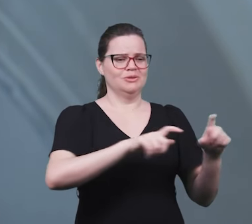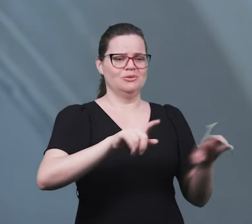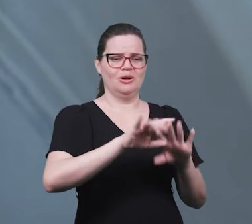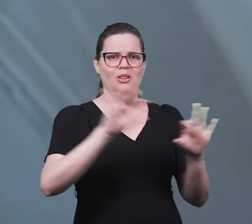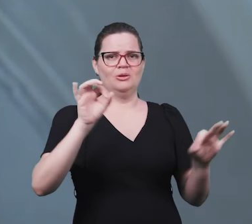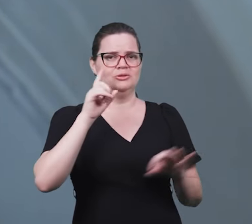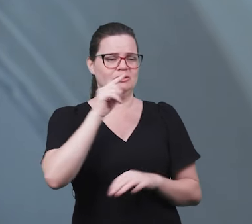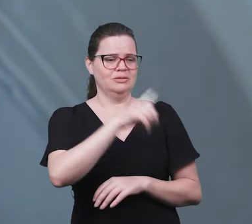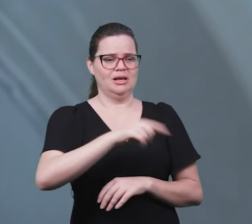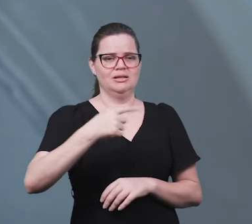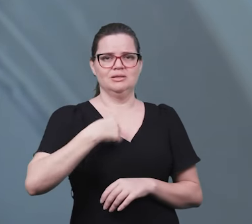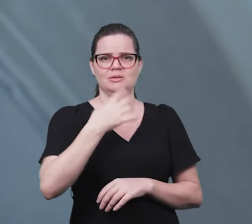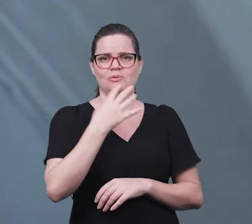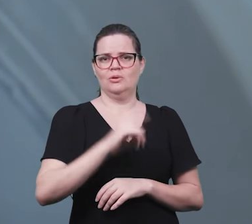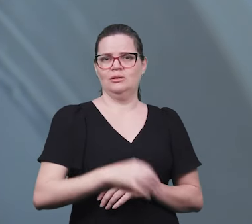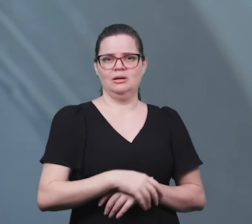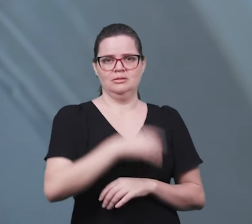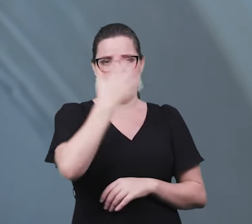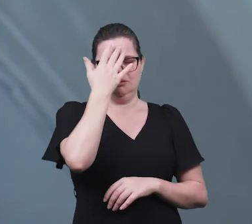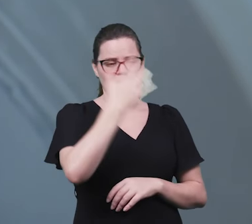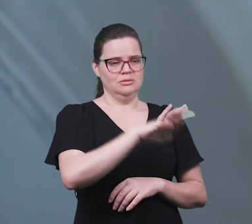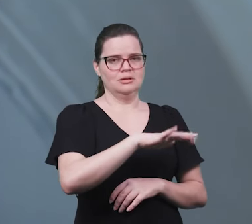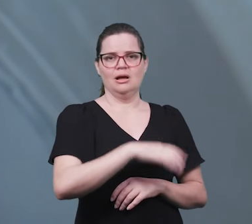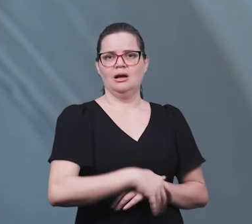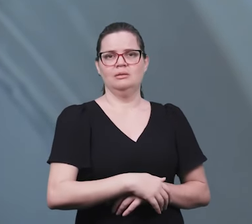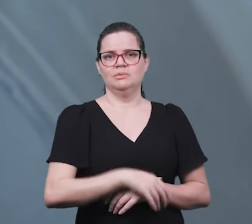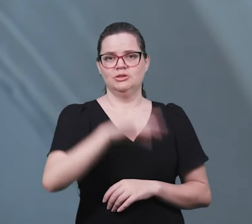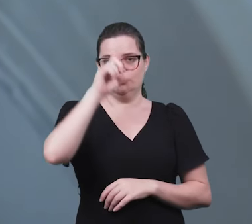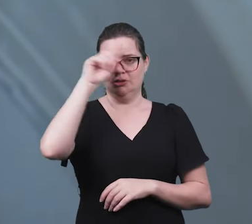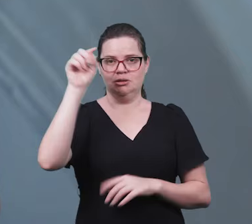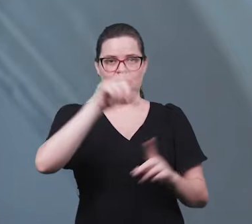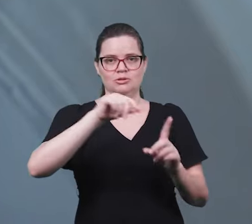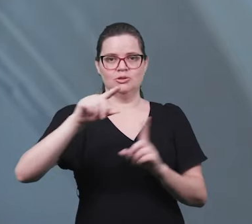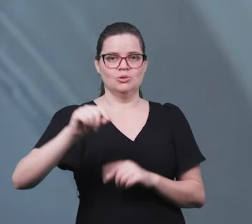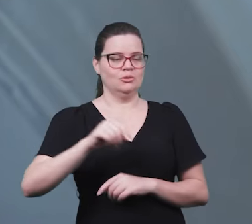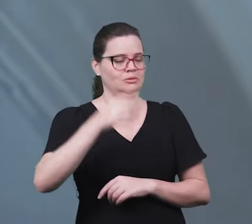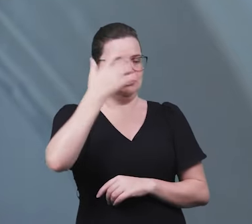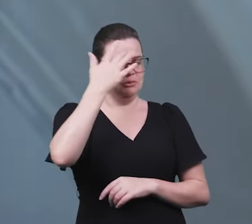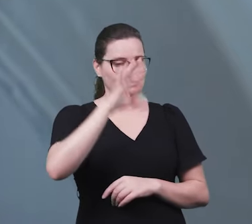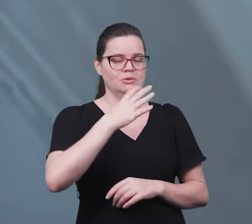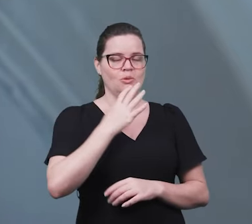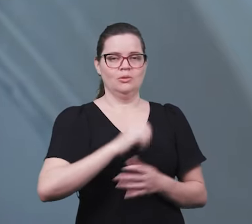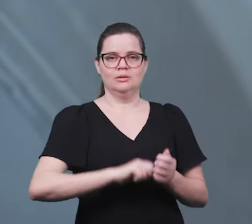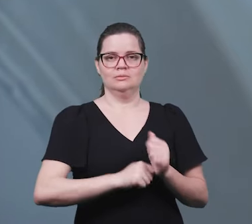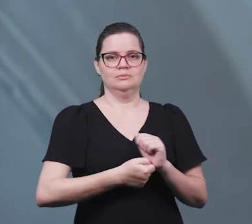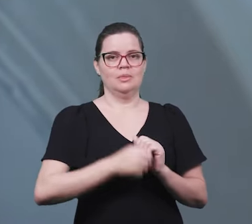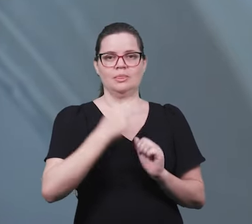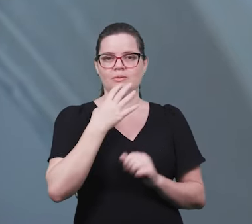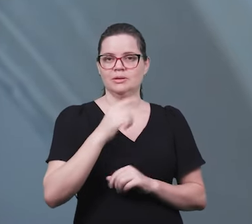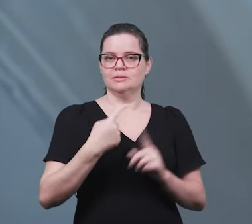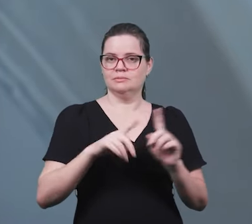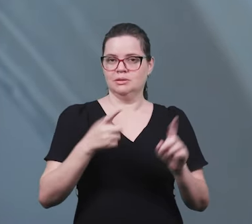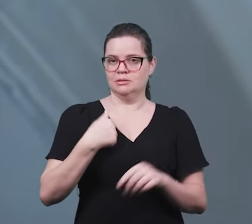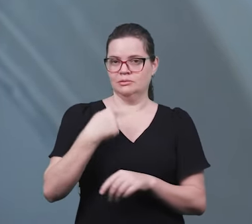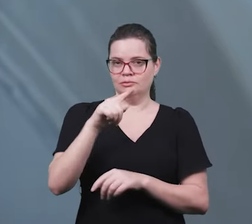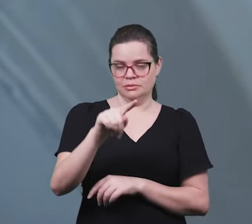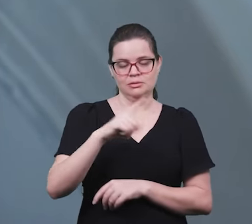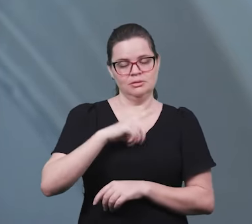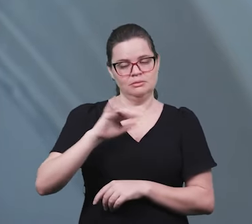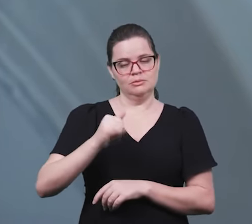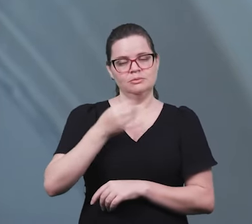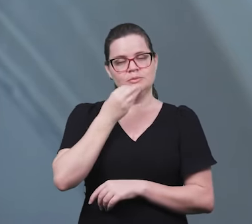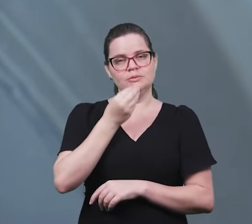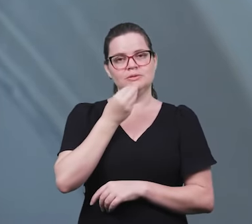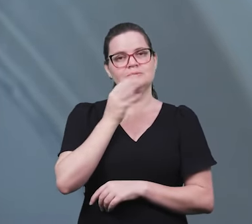fala, ele não sabe que Deus escolhe pessoas, ele não conhece o mistério. Mas eu e você temos tido a